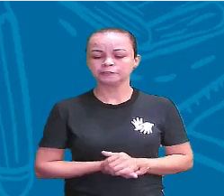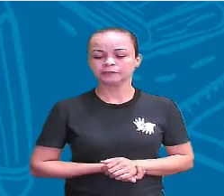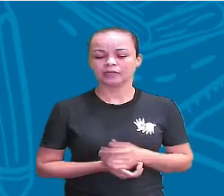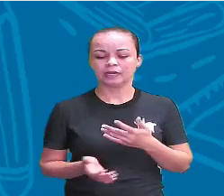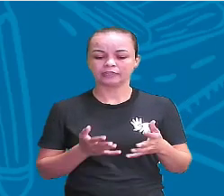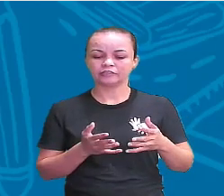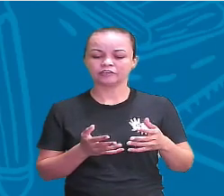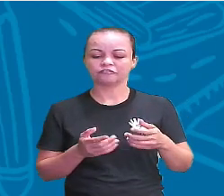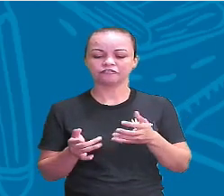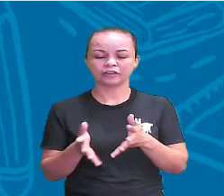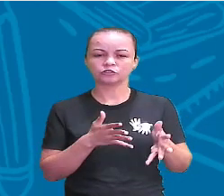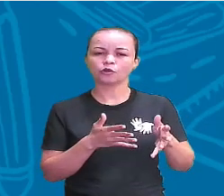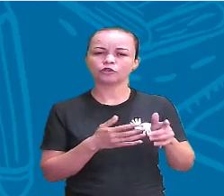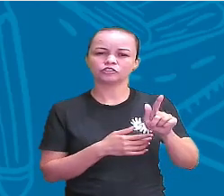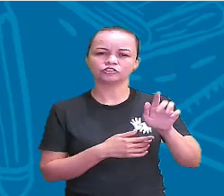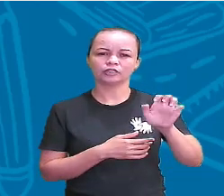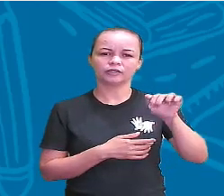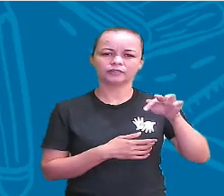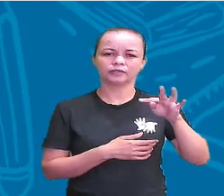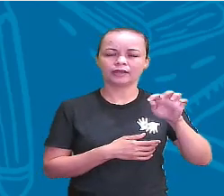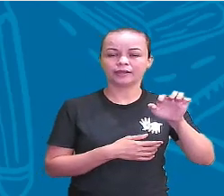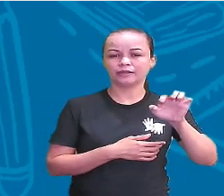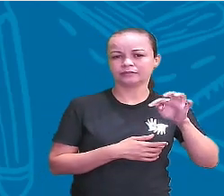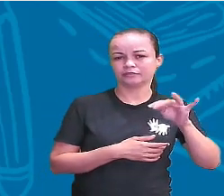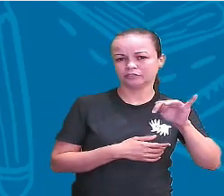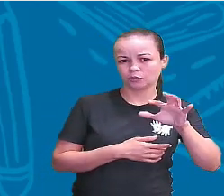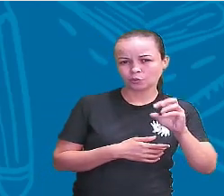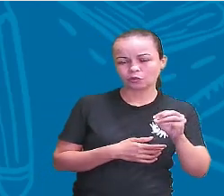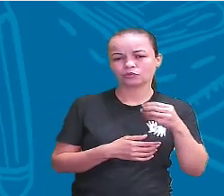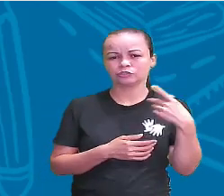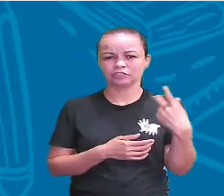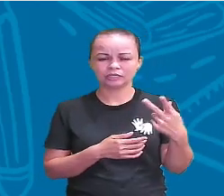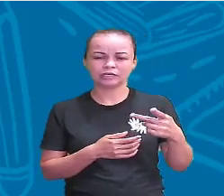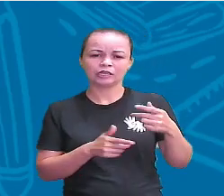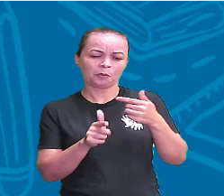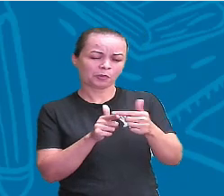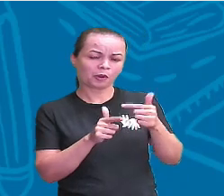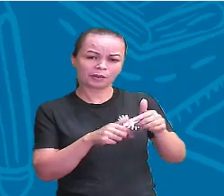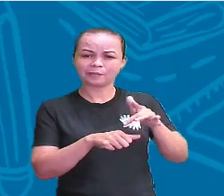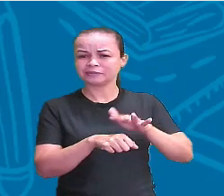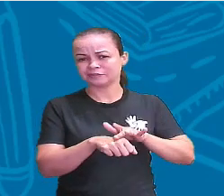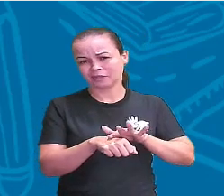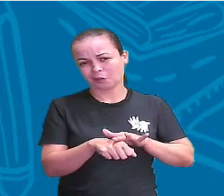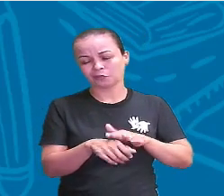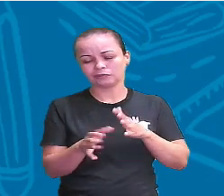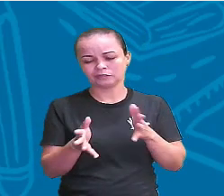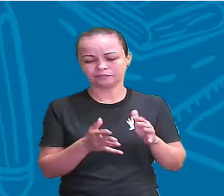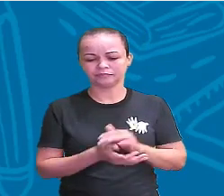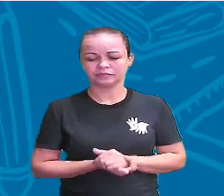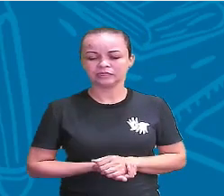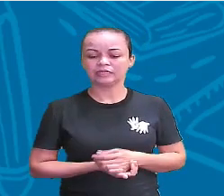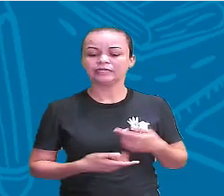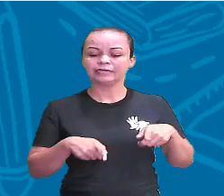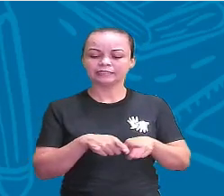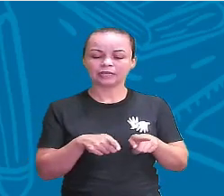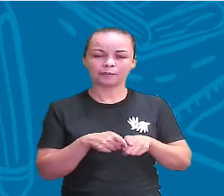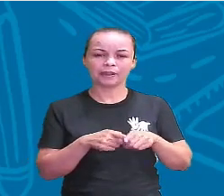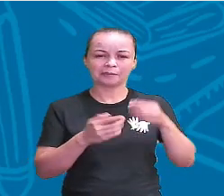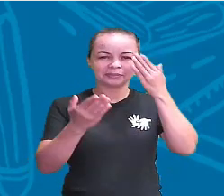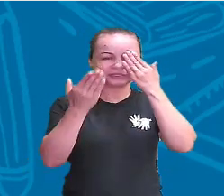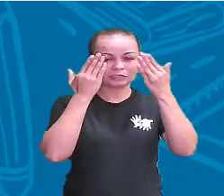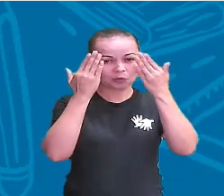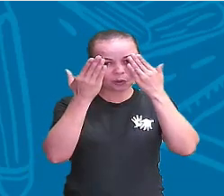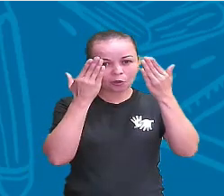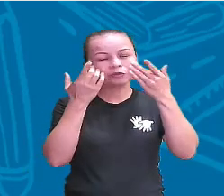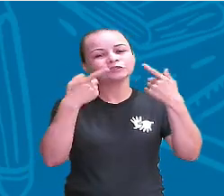as pessoas têm predisposição, né, a terem esse tipo de problema de saúde, né? E fatores também mentais,